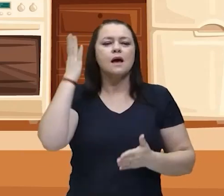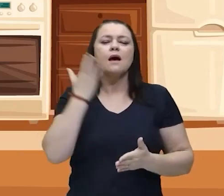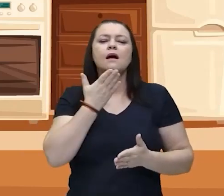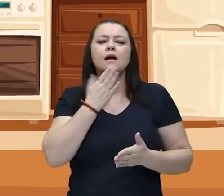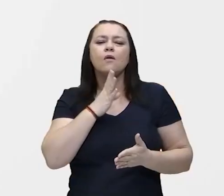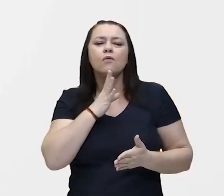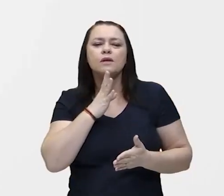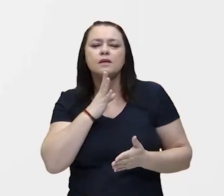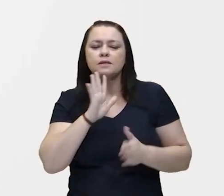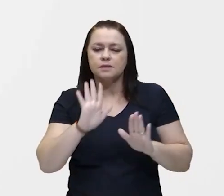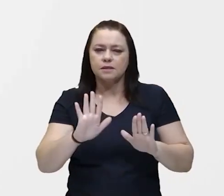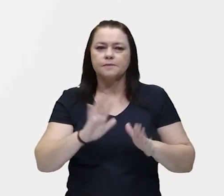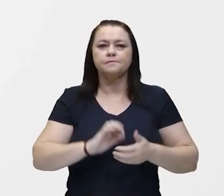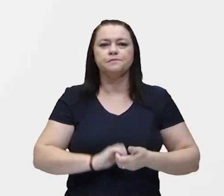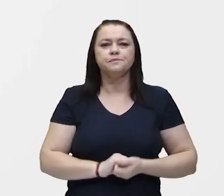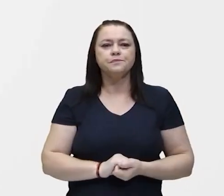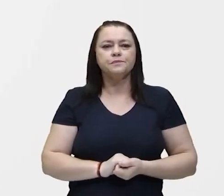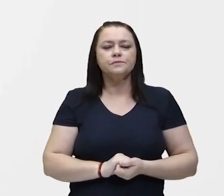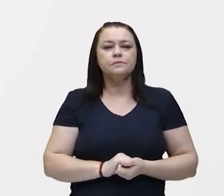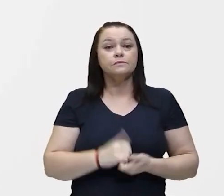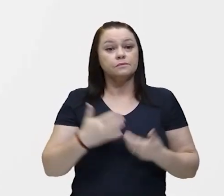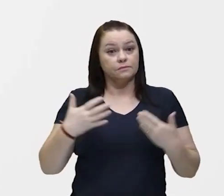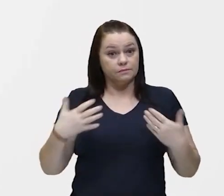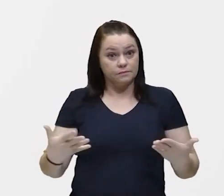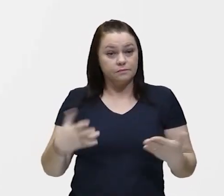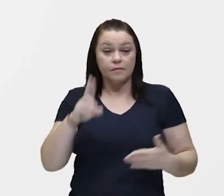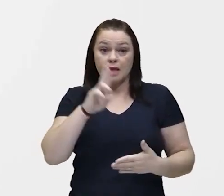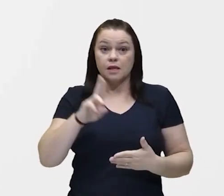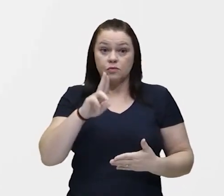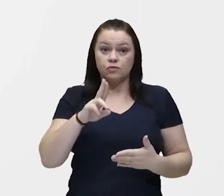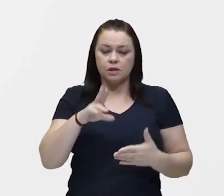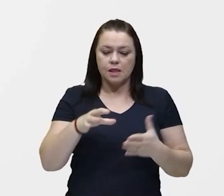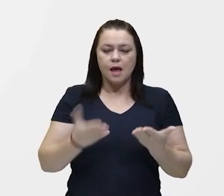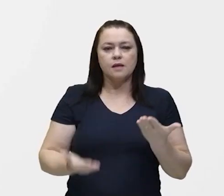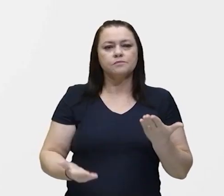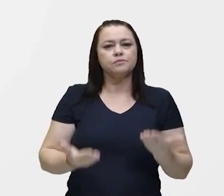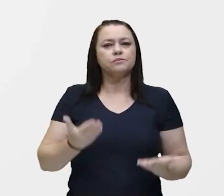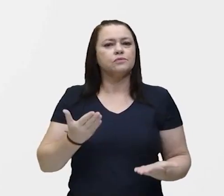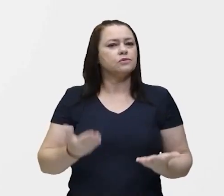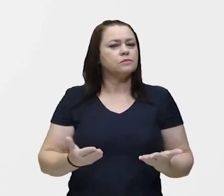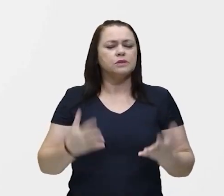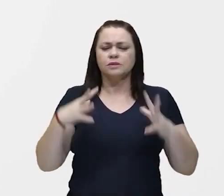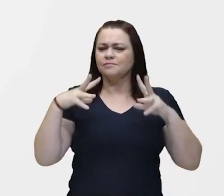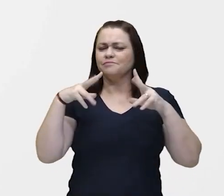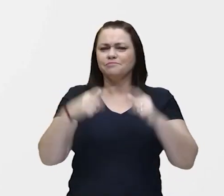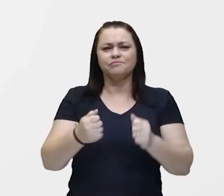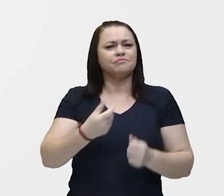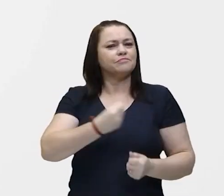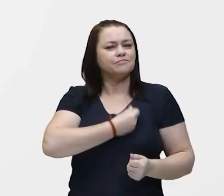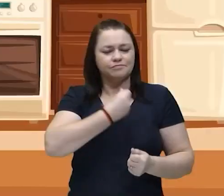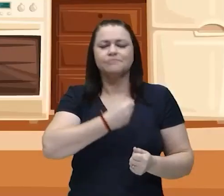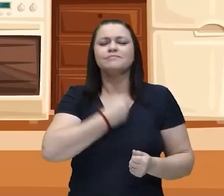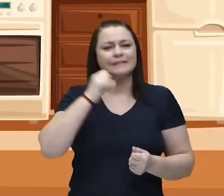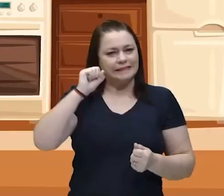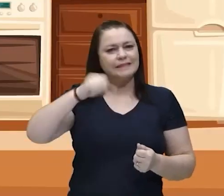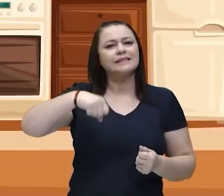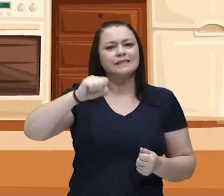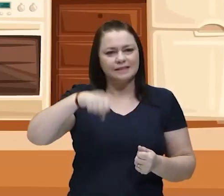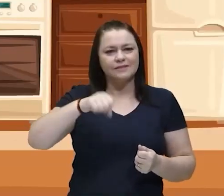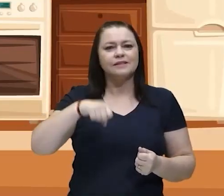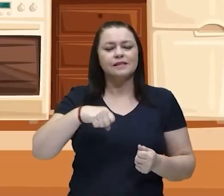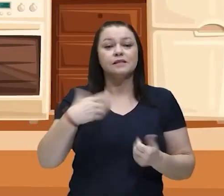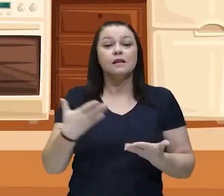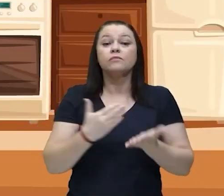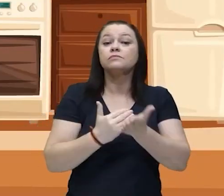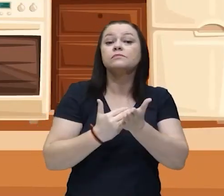lá. Bom, as unidades de medida estão presentes em nosso cotidiano. Então, vamos começar